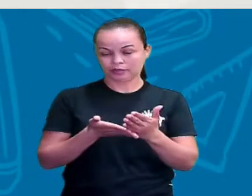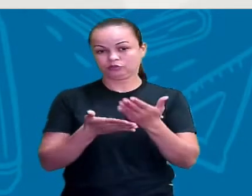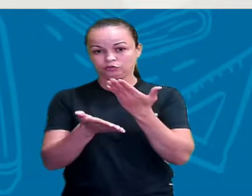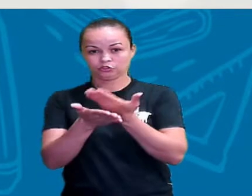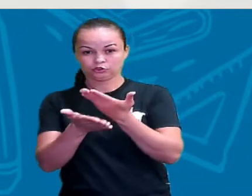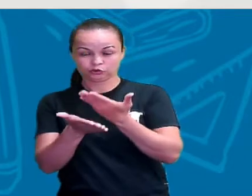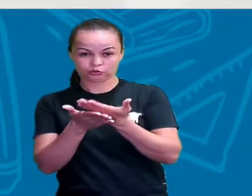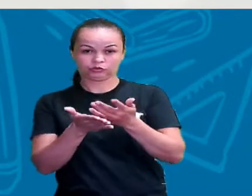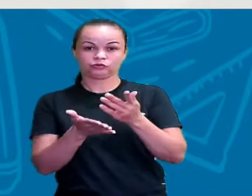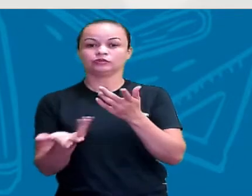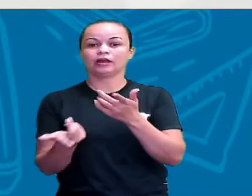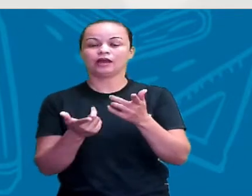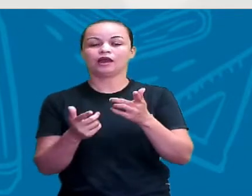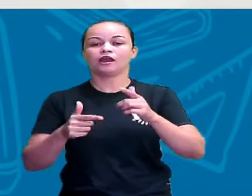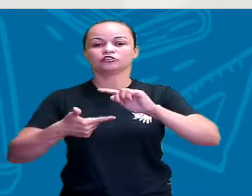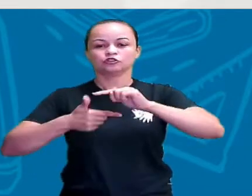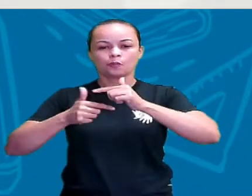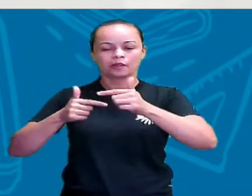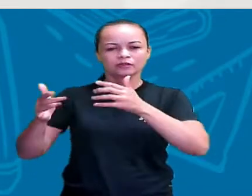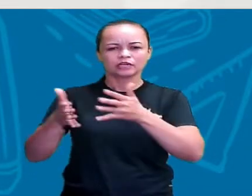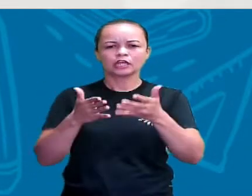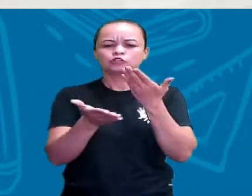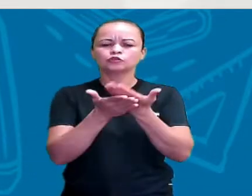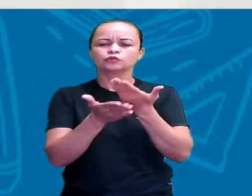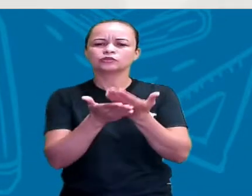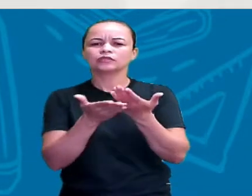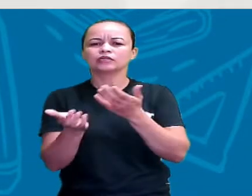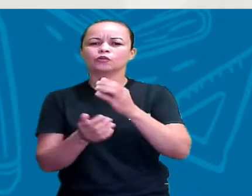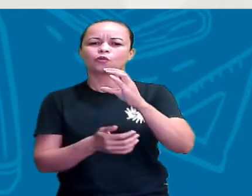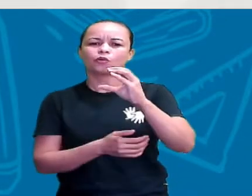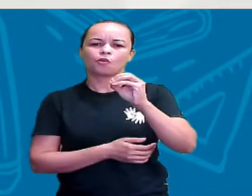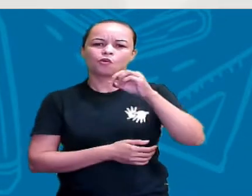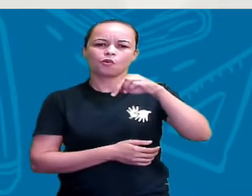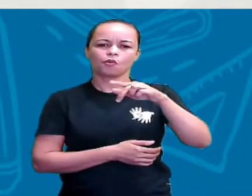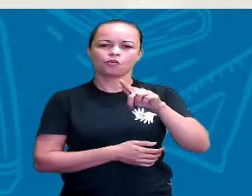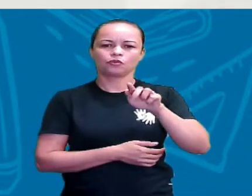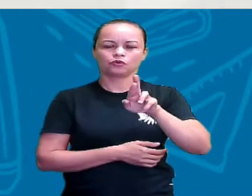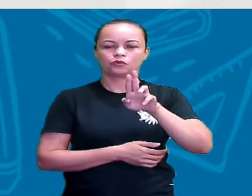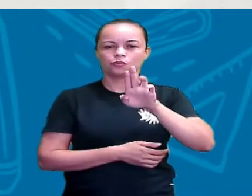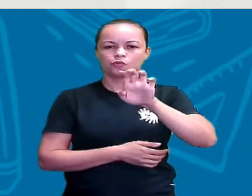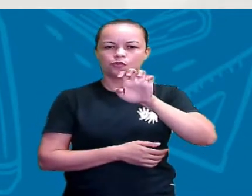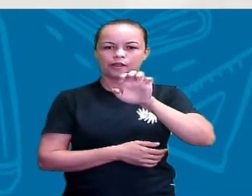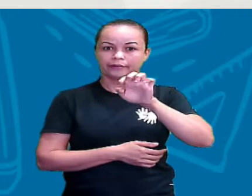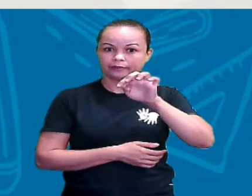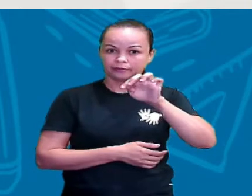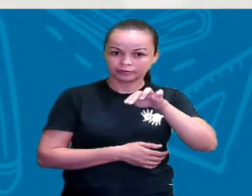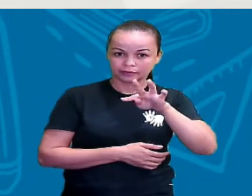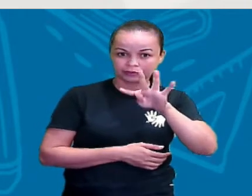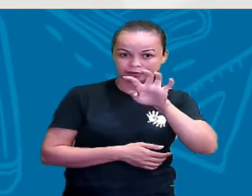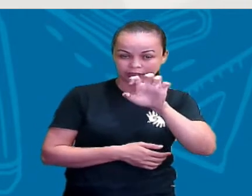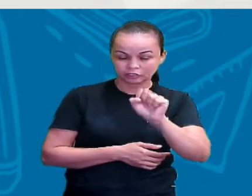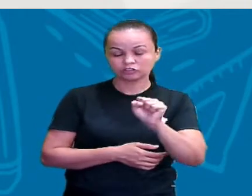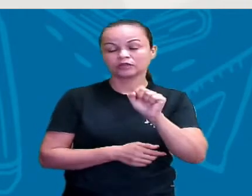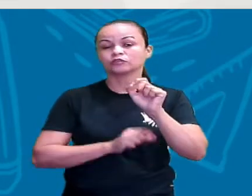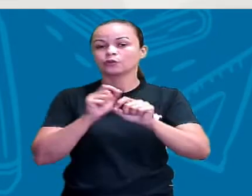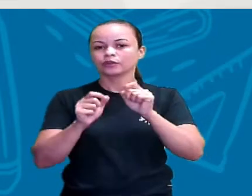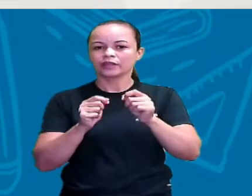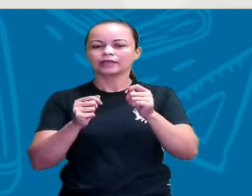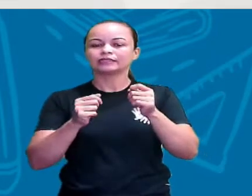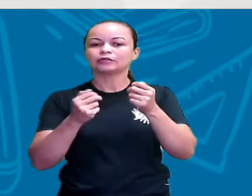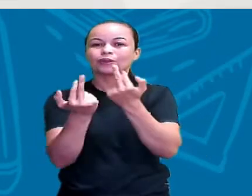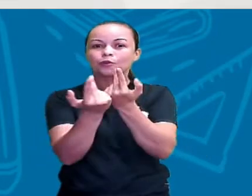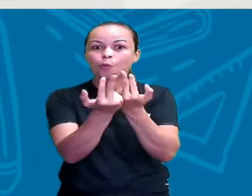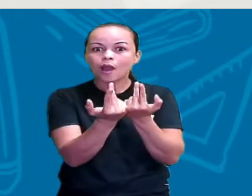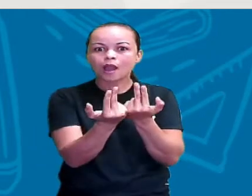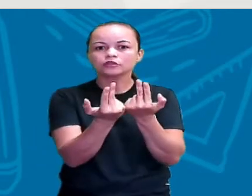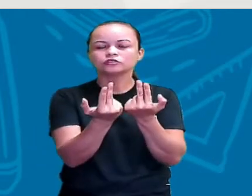geometria, estudamos figuras congruentes. O que quer dizer congruentes? Congruentes quer dizer que elas são o quê? Iguais, tá certo? Então, quando